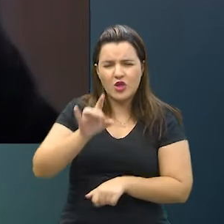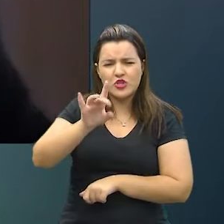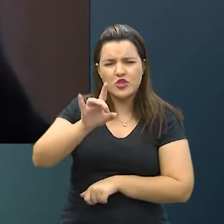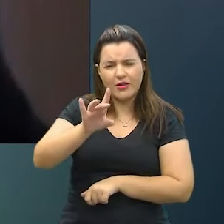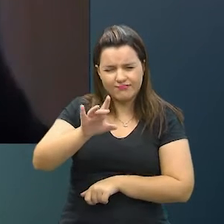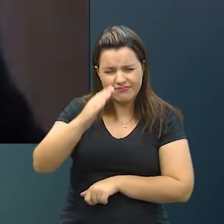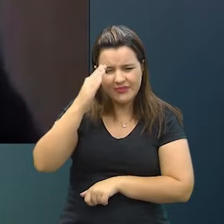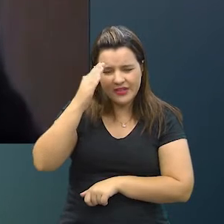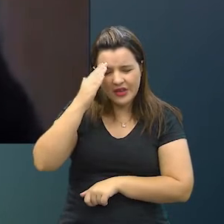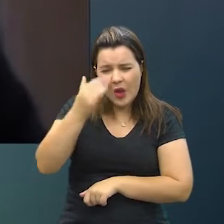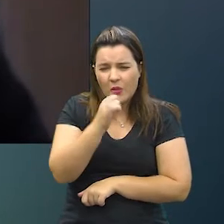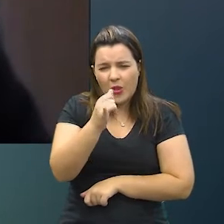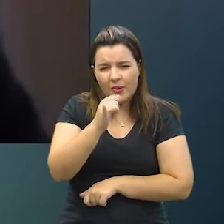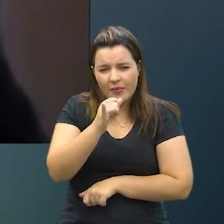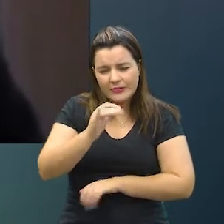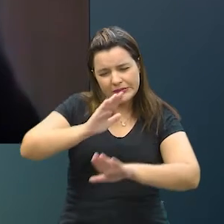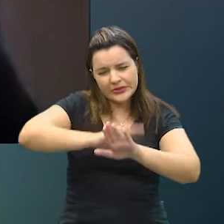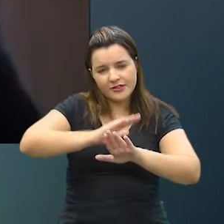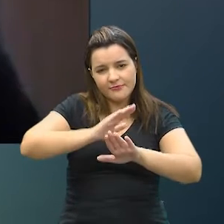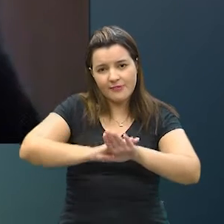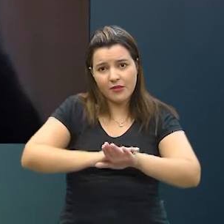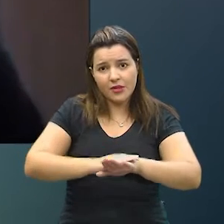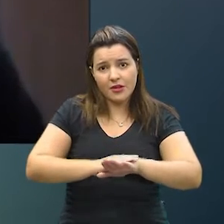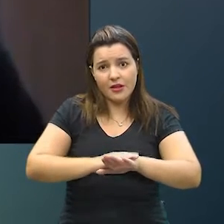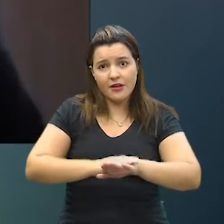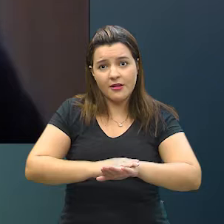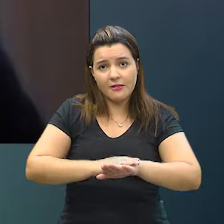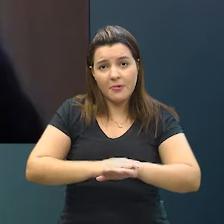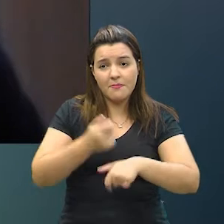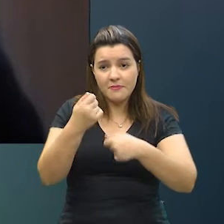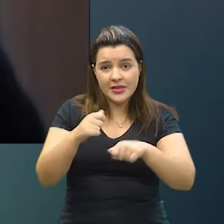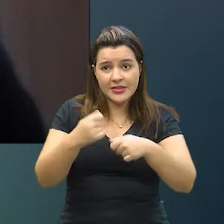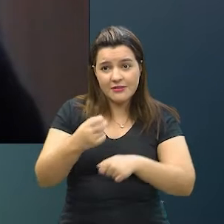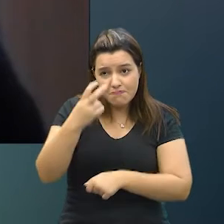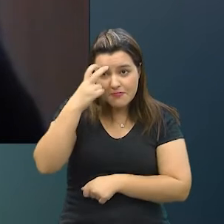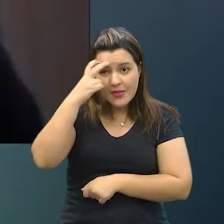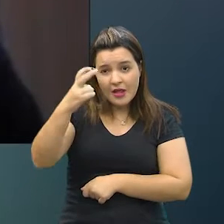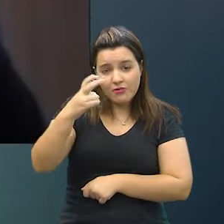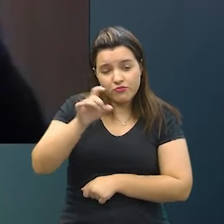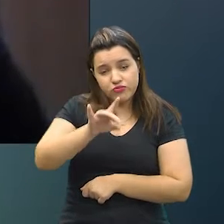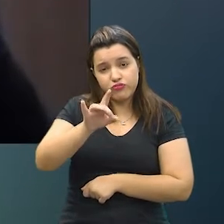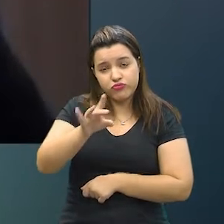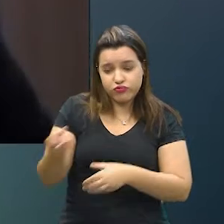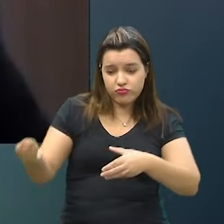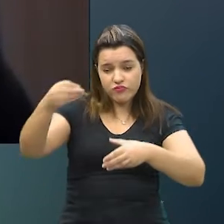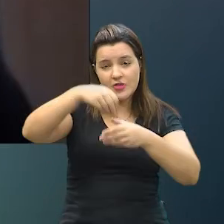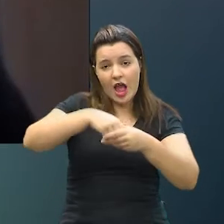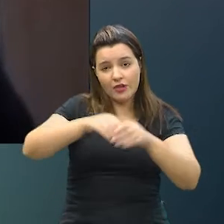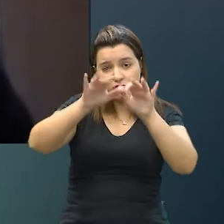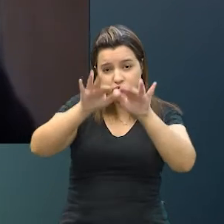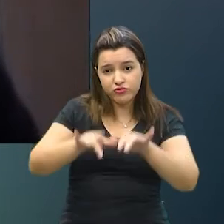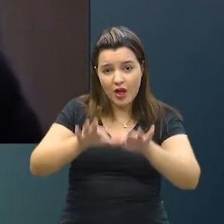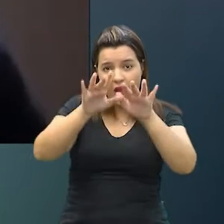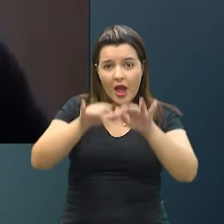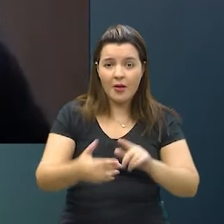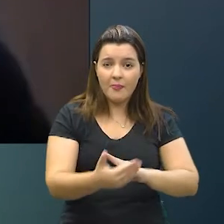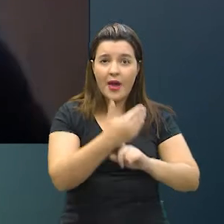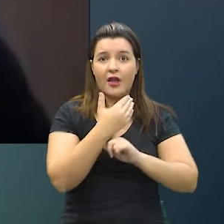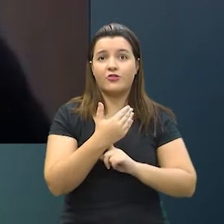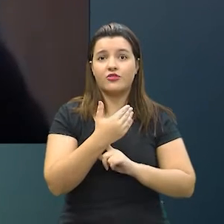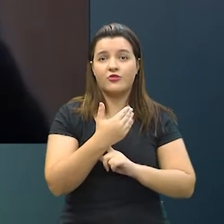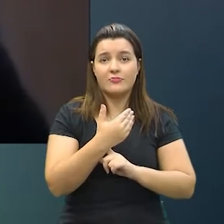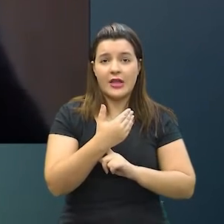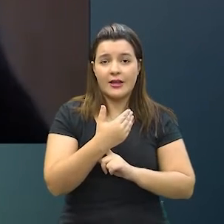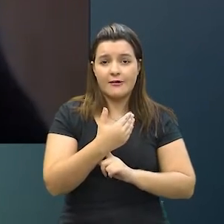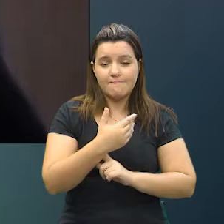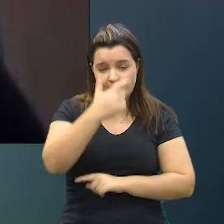nossa tese é incluir a inteligência artificial dentro dessa ferramenta para que ela ajude o pequeno empresário a decidir.